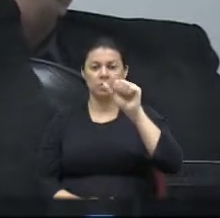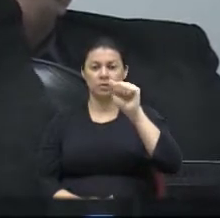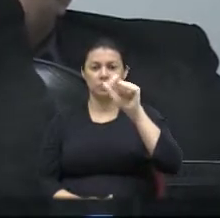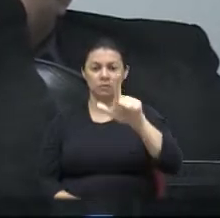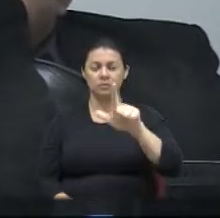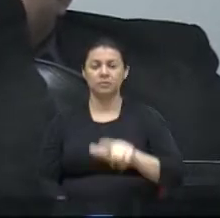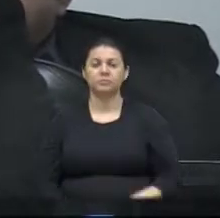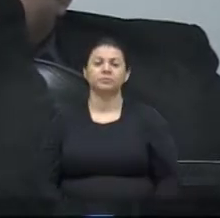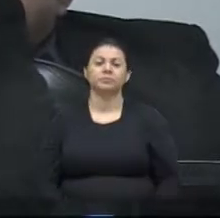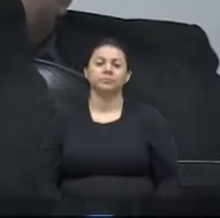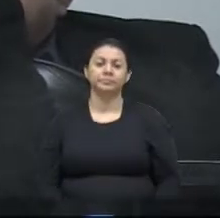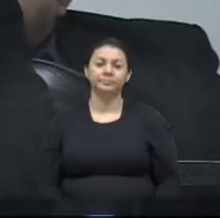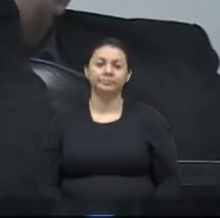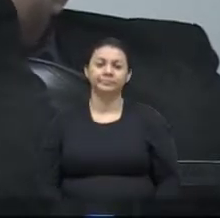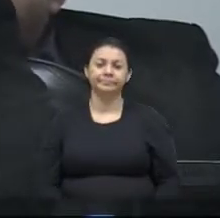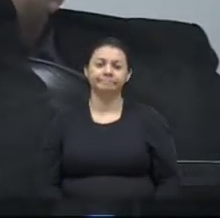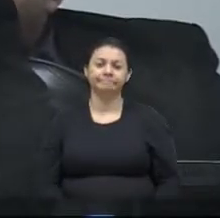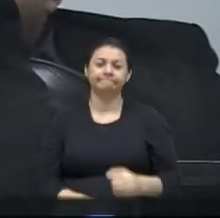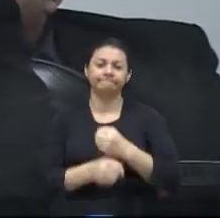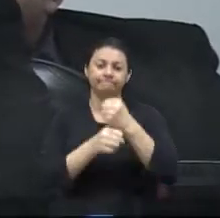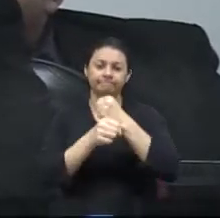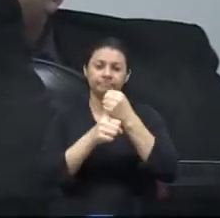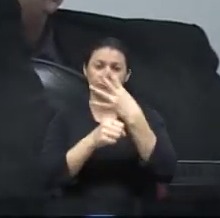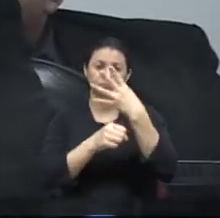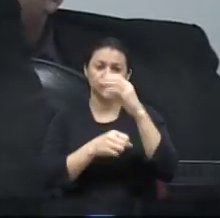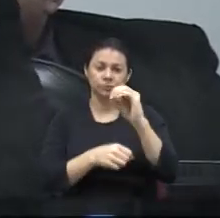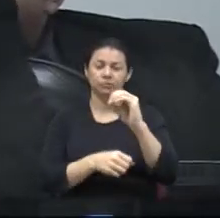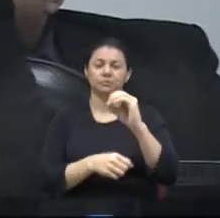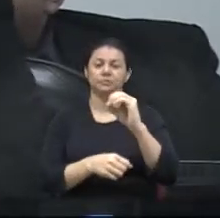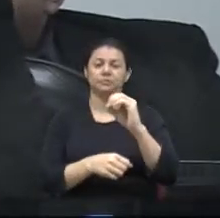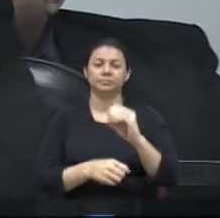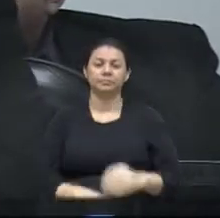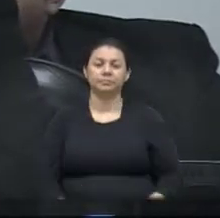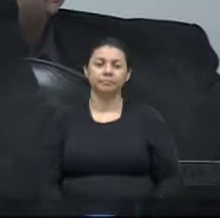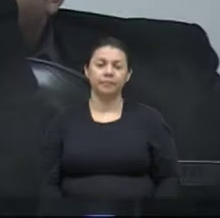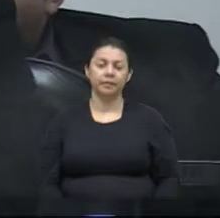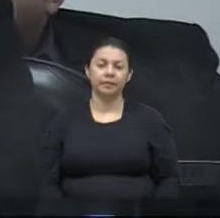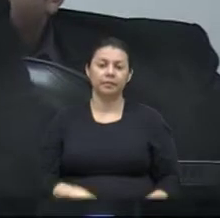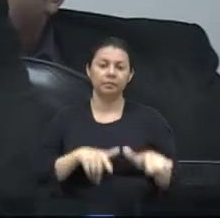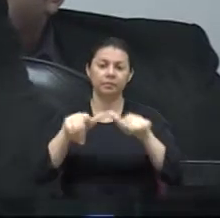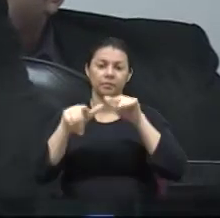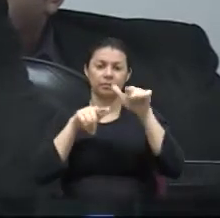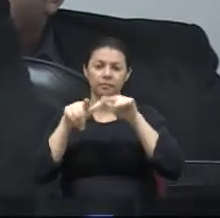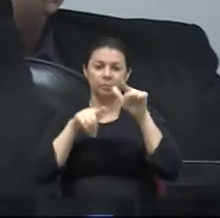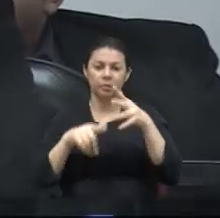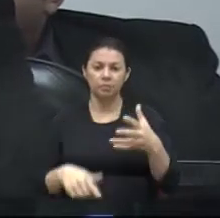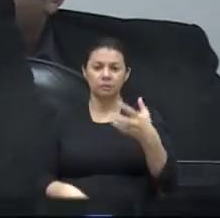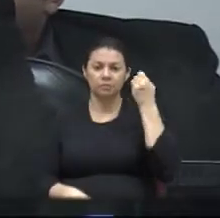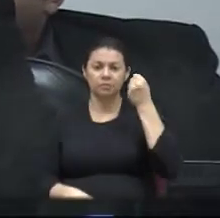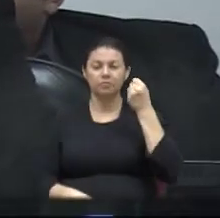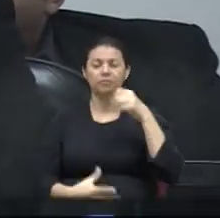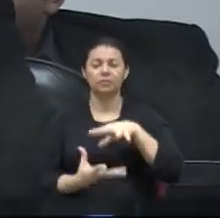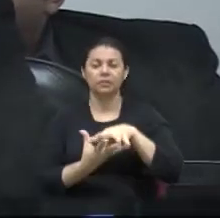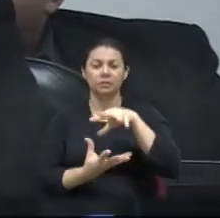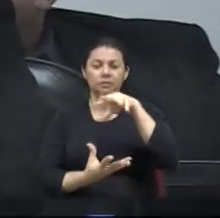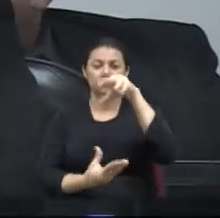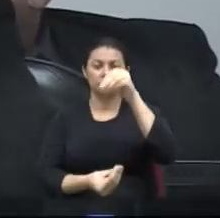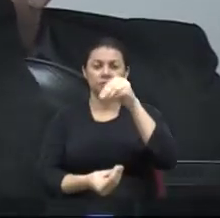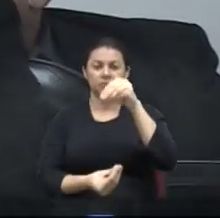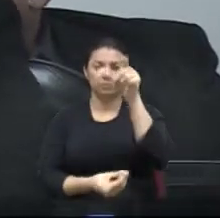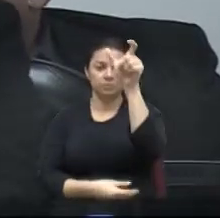almas e eu sempre digo aqui em plenário tempo quando nós vamos